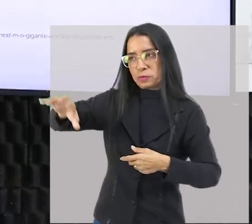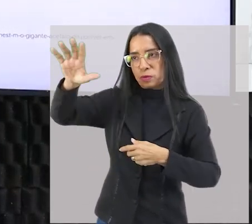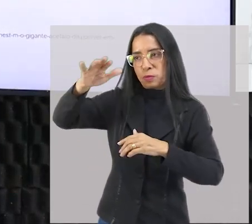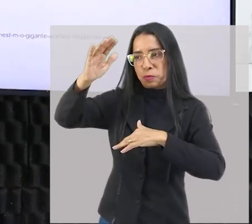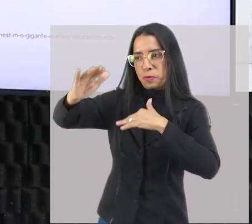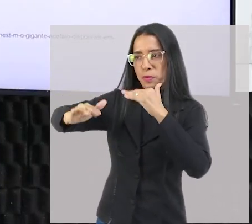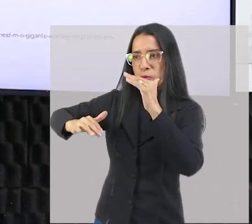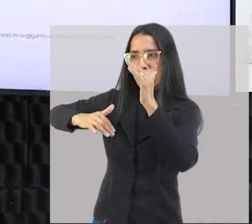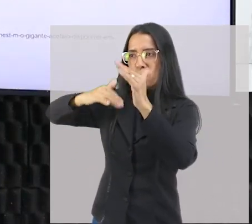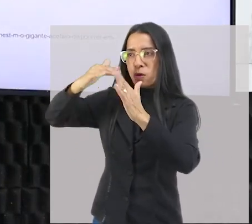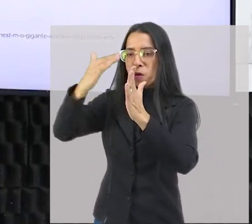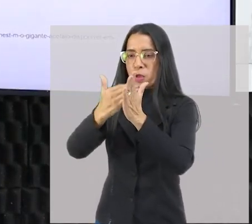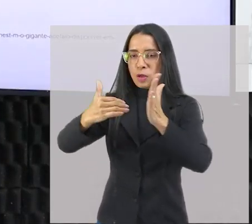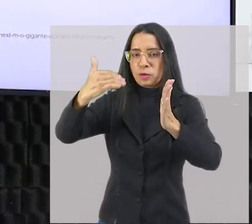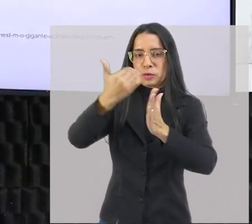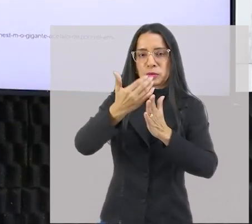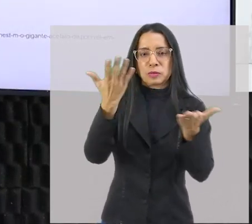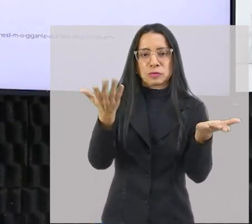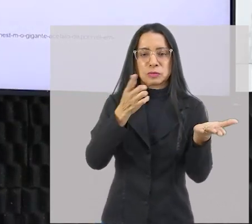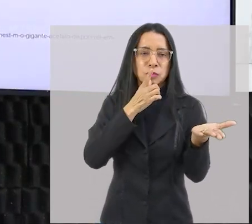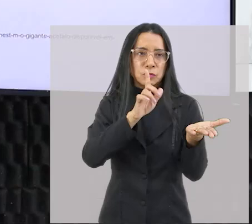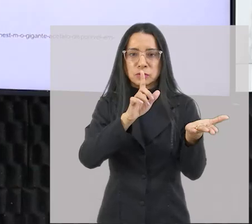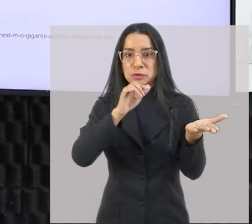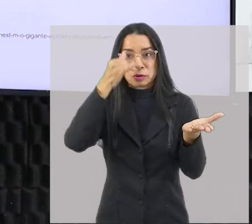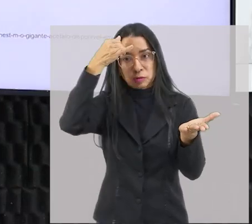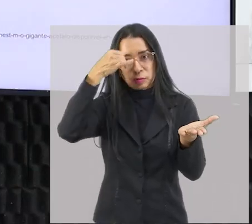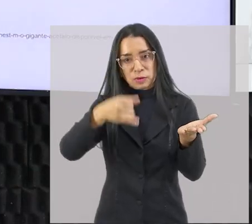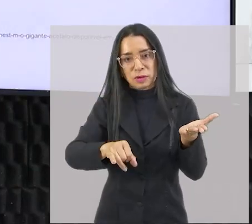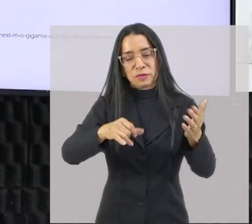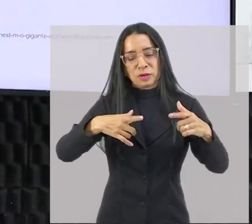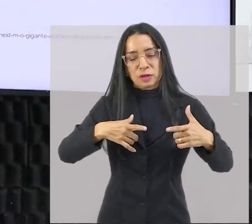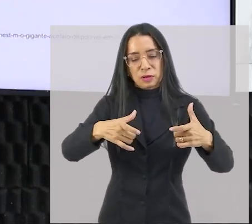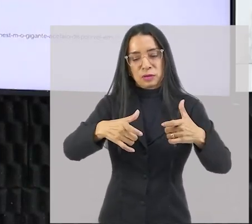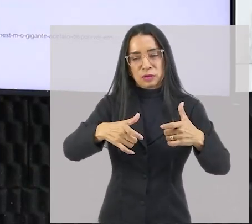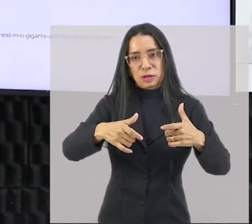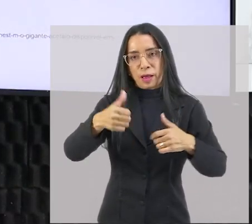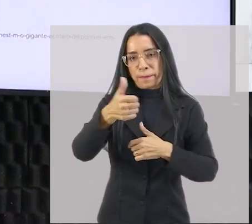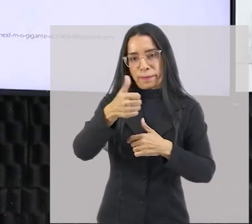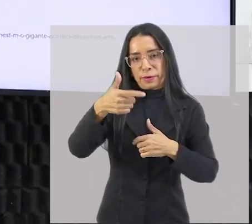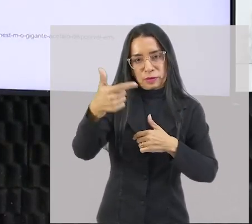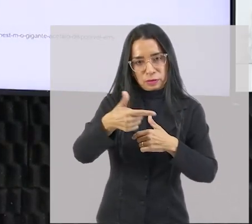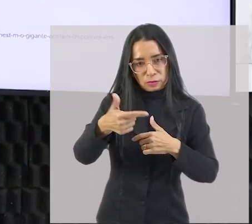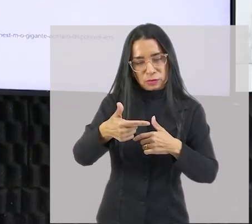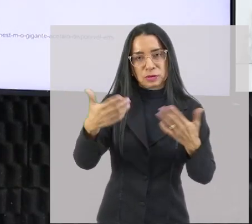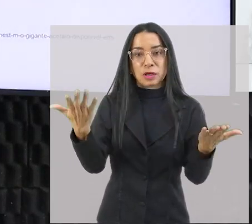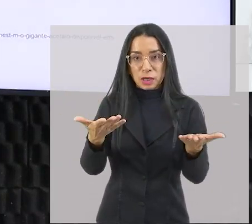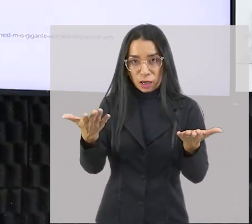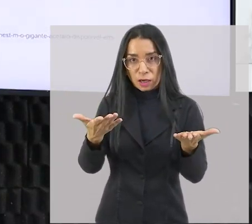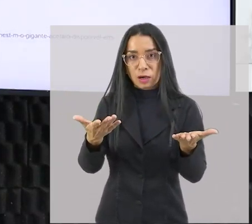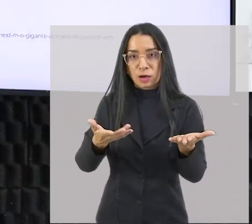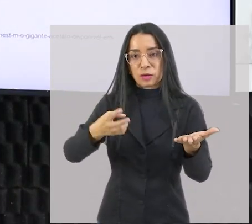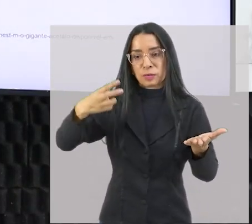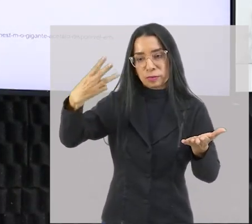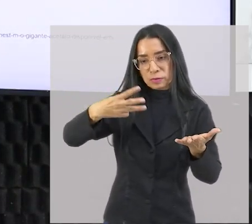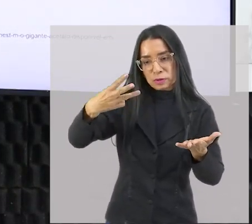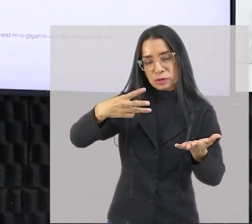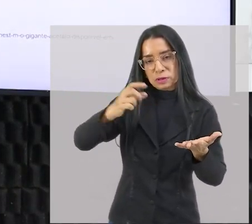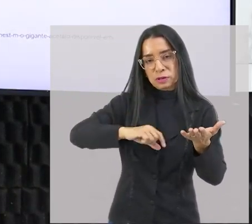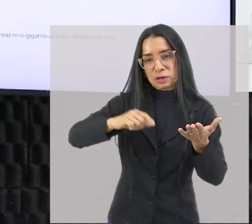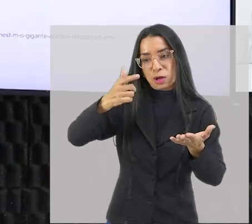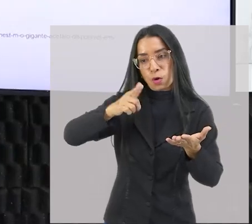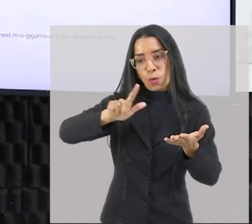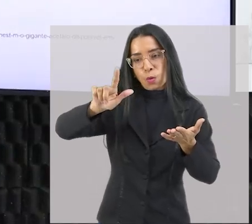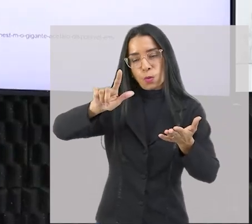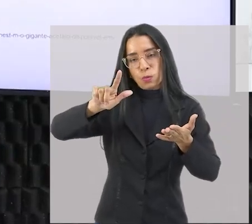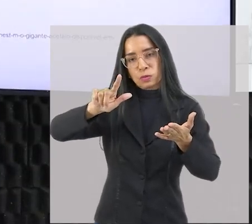tão elegantes, tão maravilhosos que não conseguiram evitar uma guerra, nem a primeira, nem a segunda. E ainda estão causando uma terceira agora. Quer dizer, outras guerras,